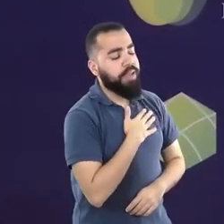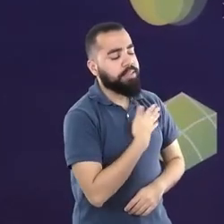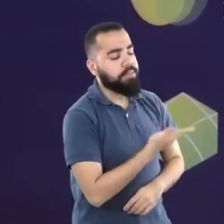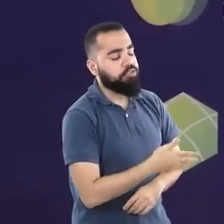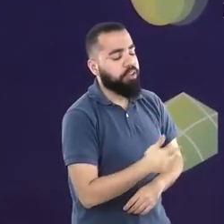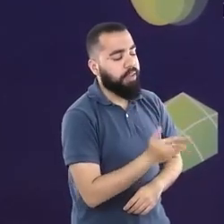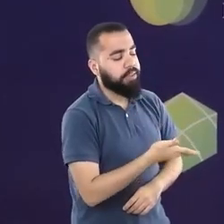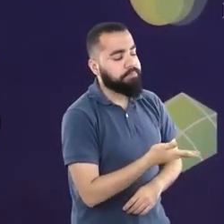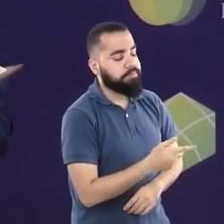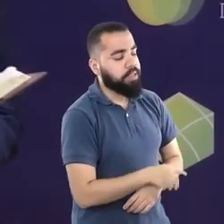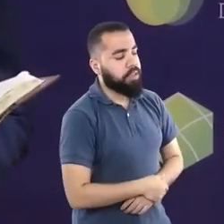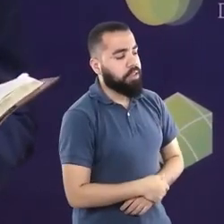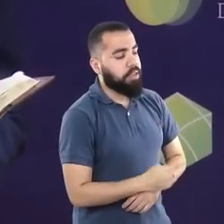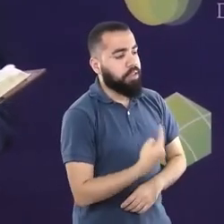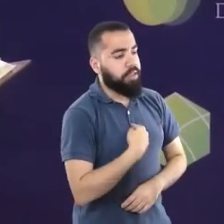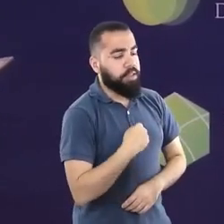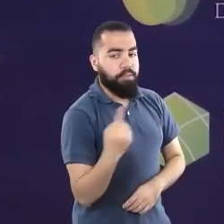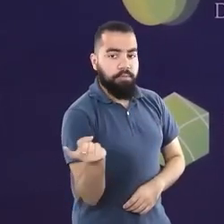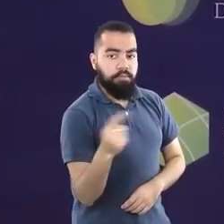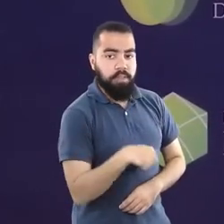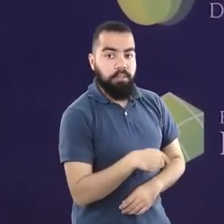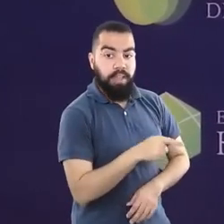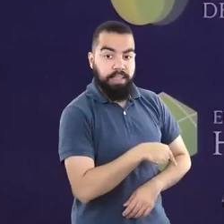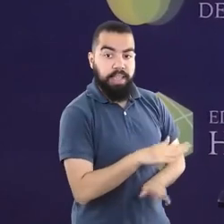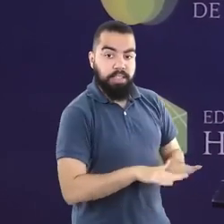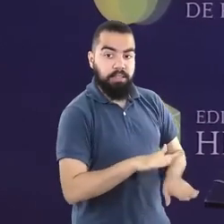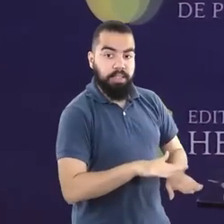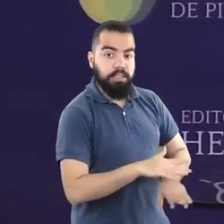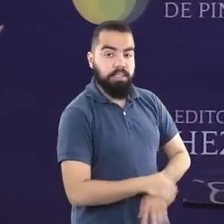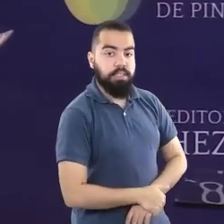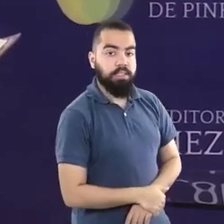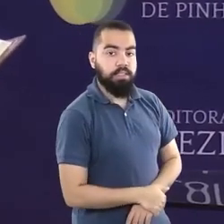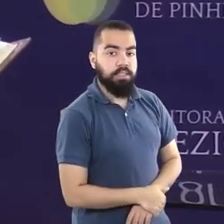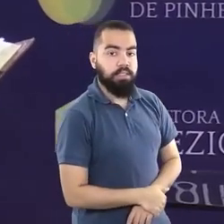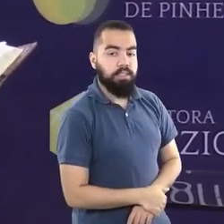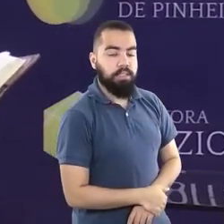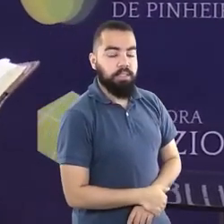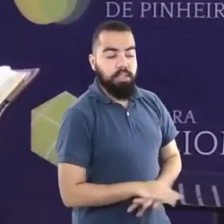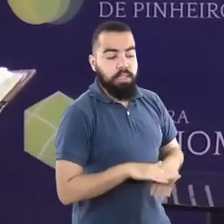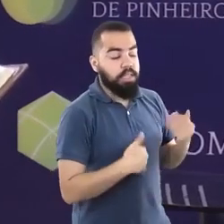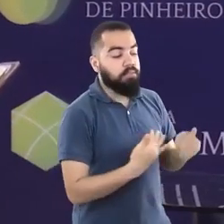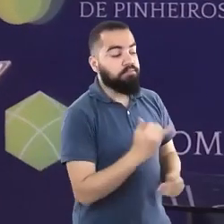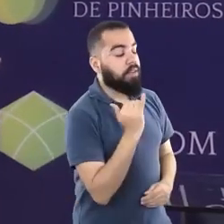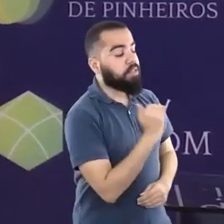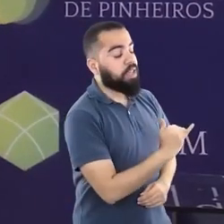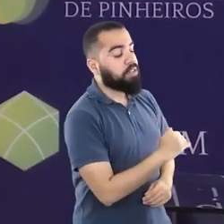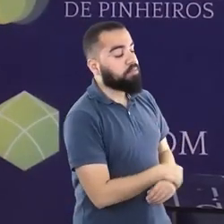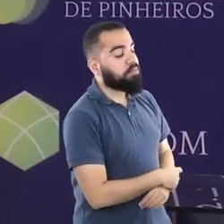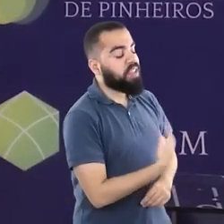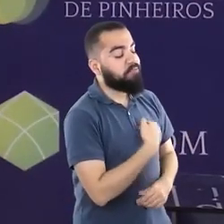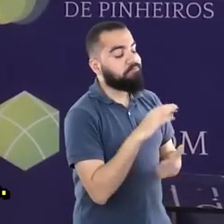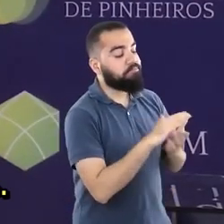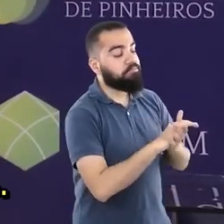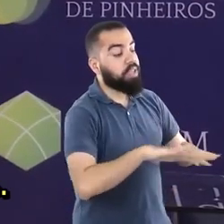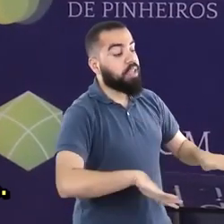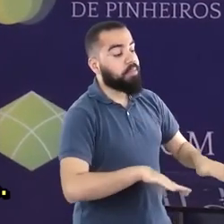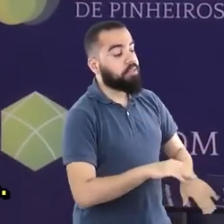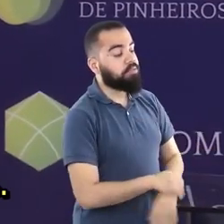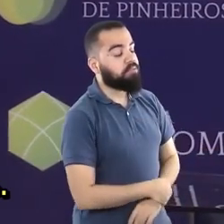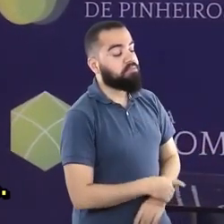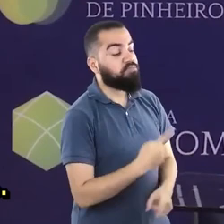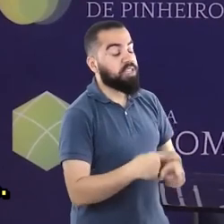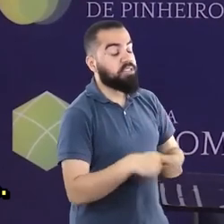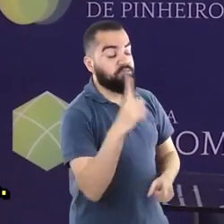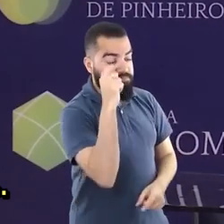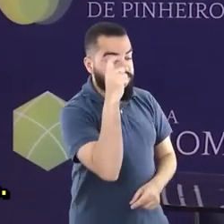quando, mas frequento a igreja e tal, e eu dizer para o senhor o seguinte: eu estou me separando, passando uma